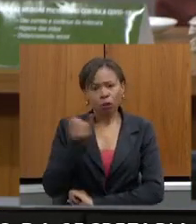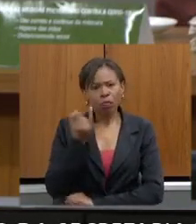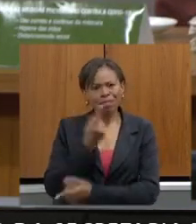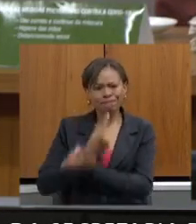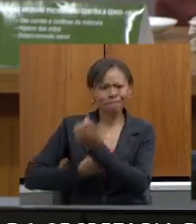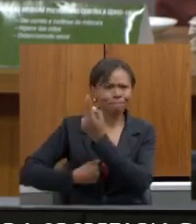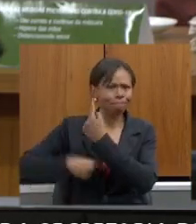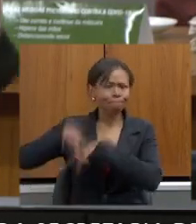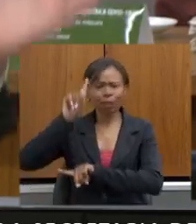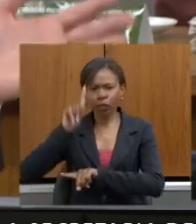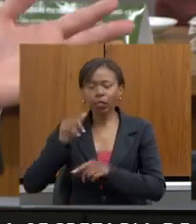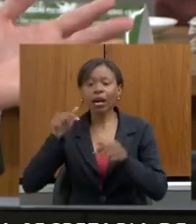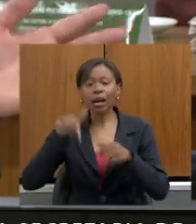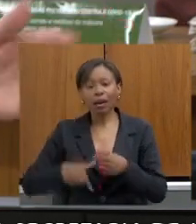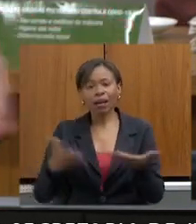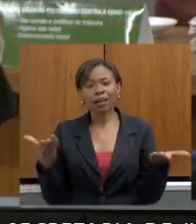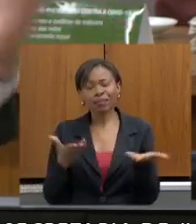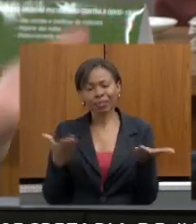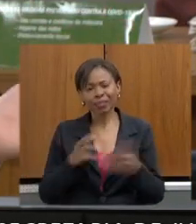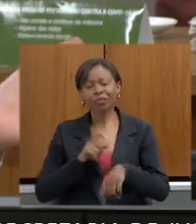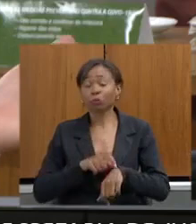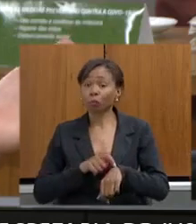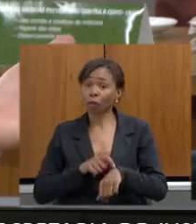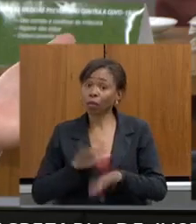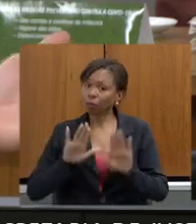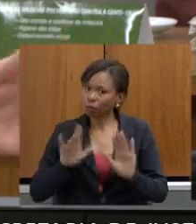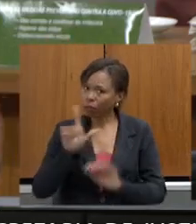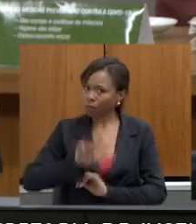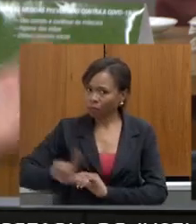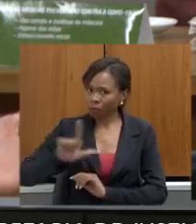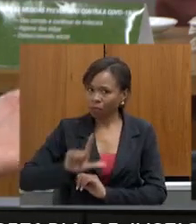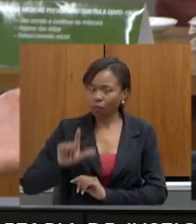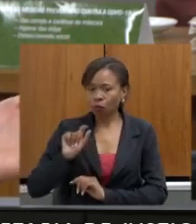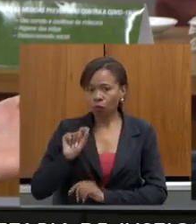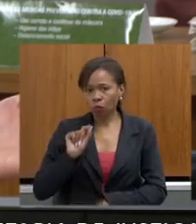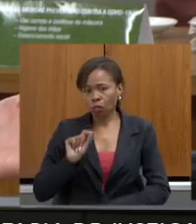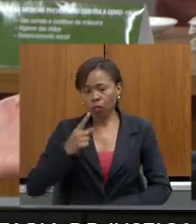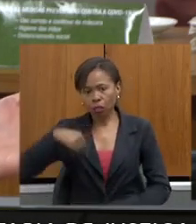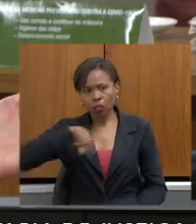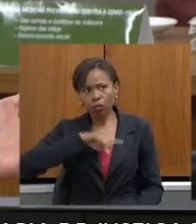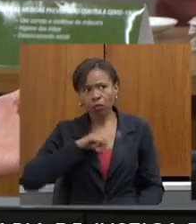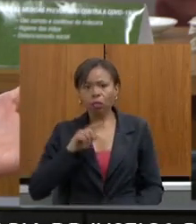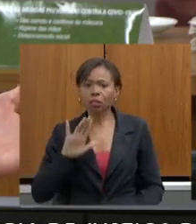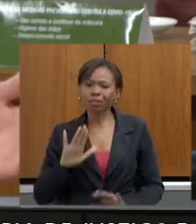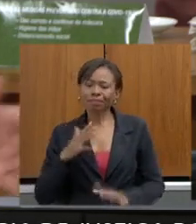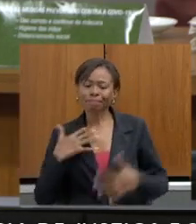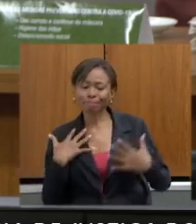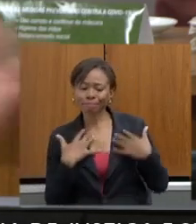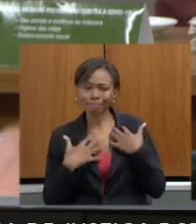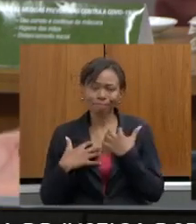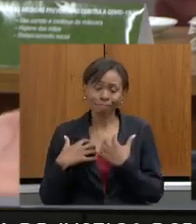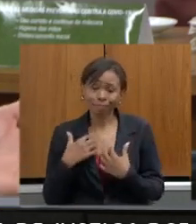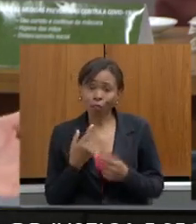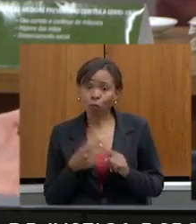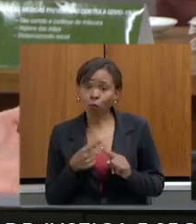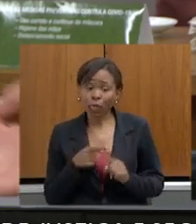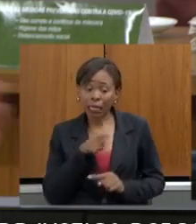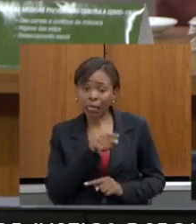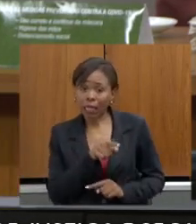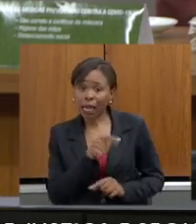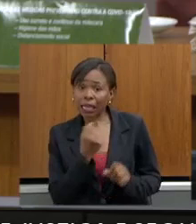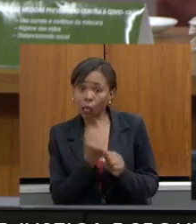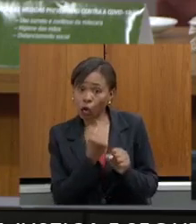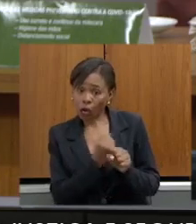tão impactante nesse momento é claro a gente até se sente desconfortável porque aquilo lá estão